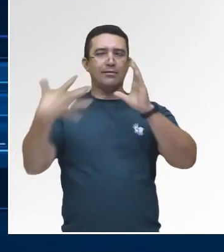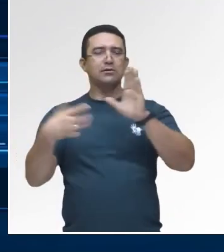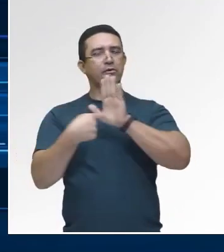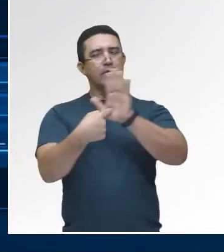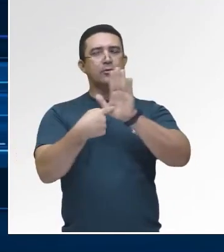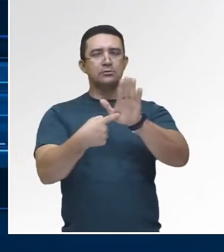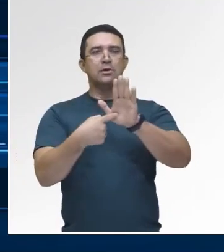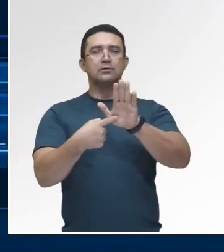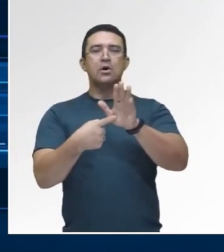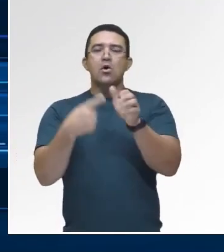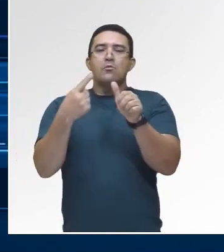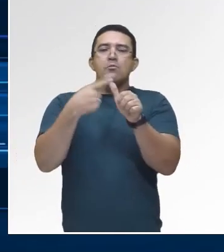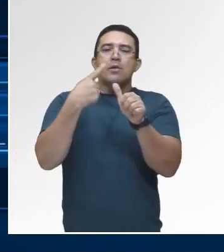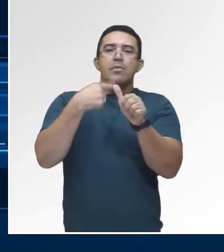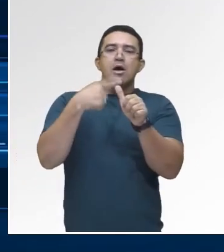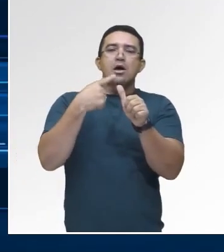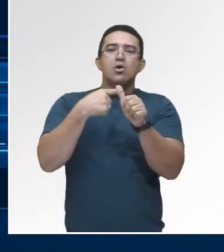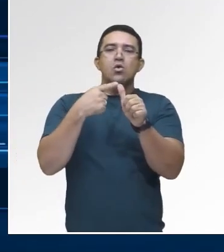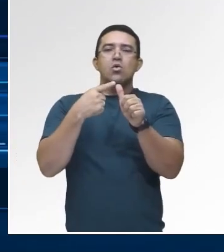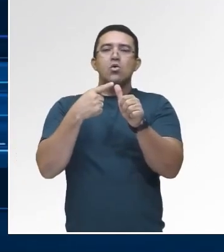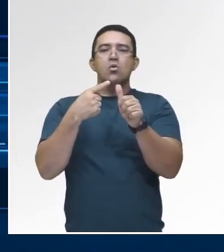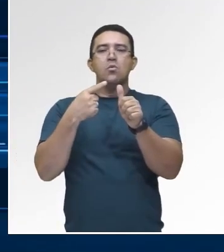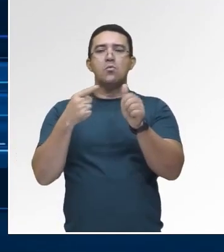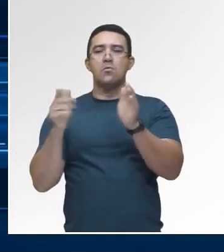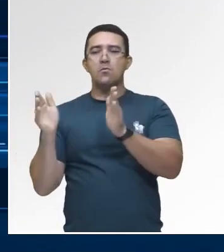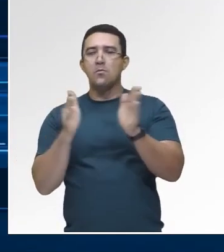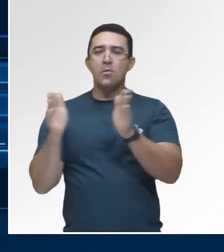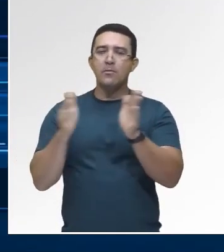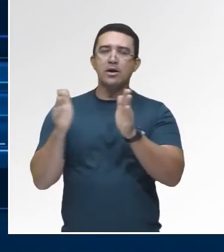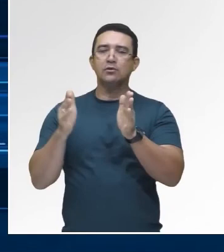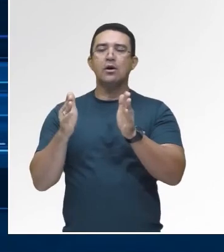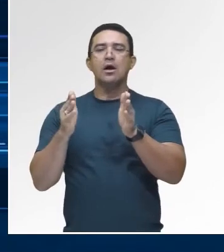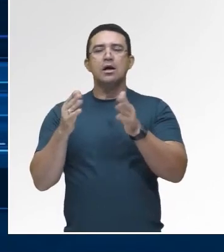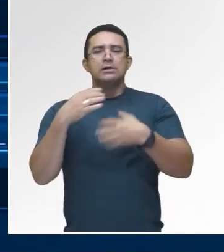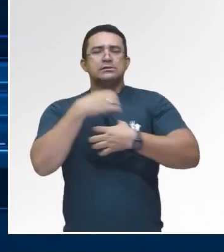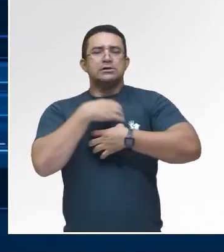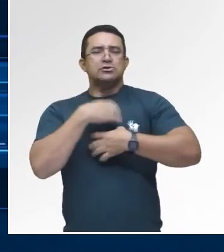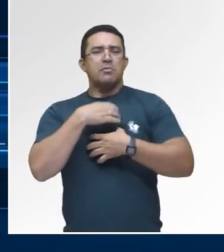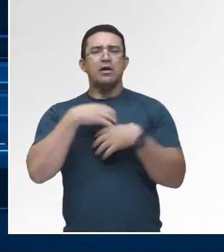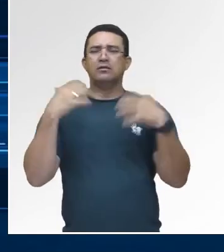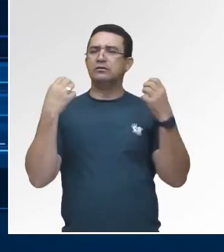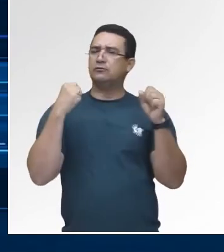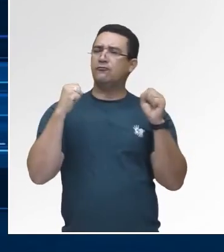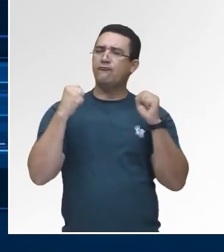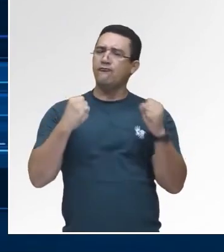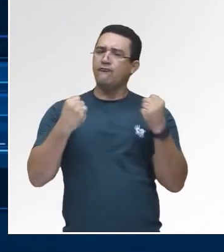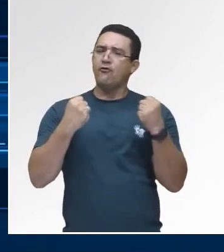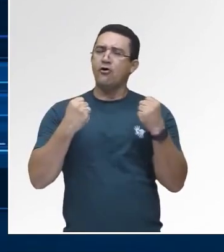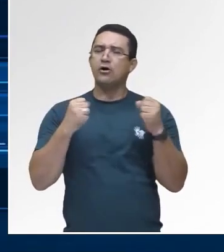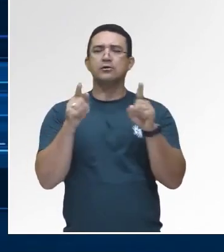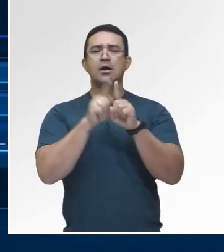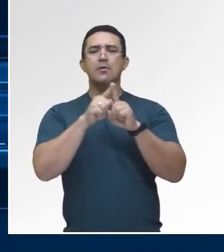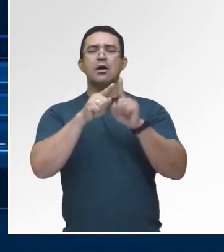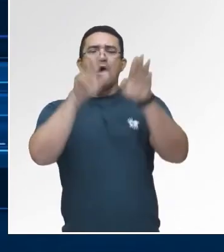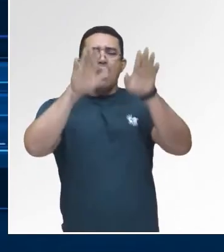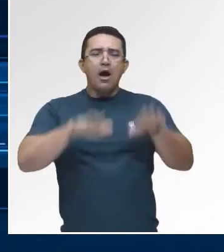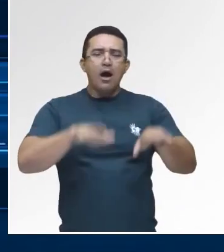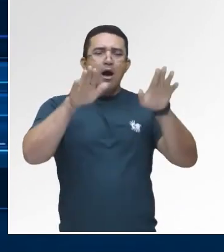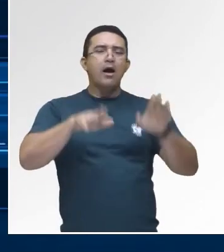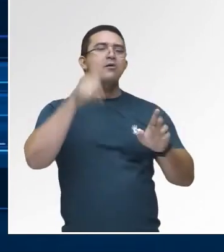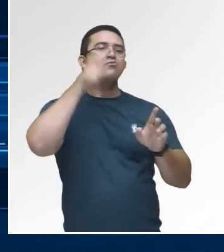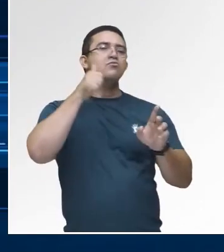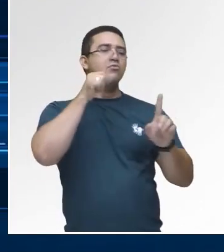né? Esse primeiro momento eles vão trazer esse sentimentalismo exagerado, vai trazer a idealização da mulher, vai